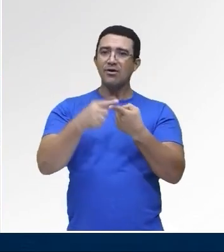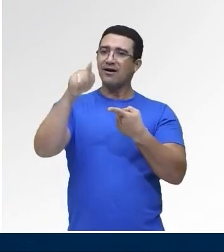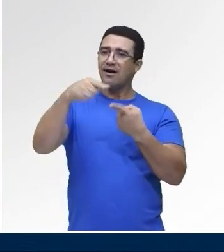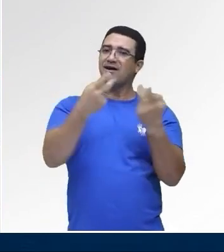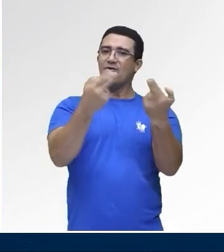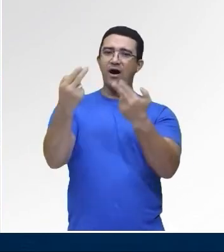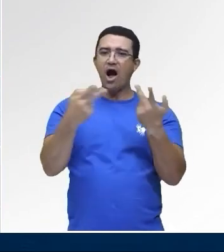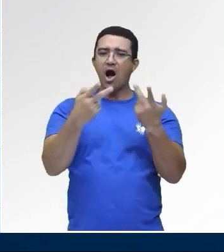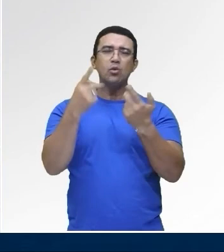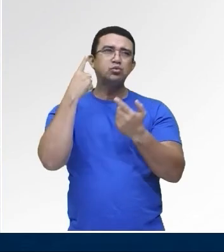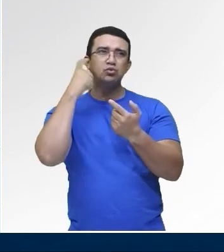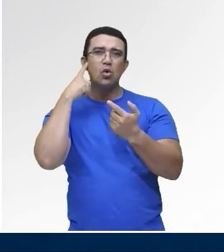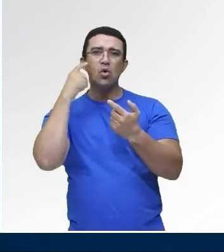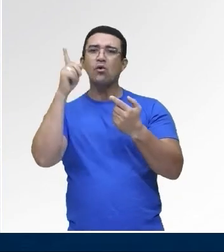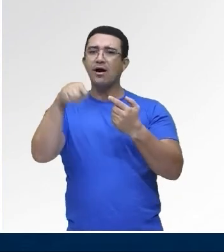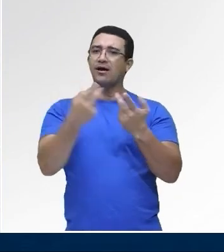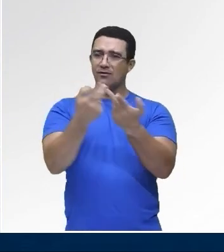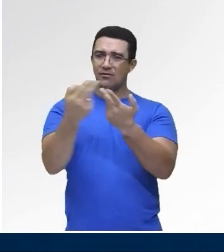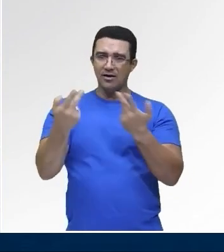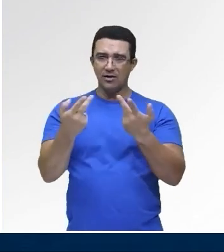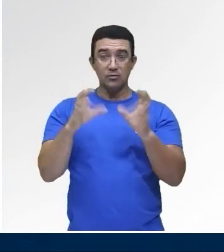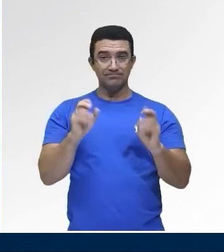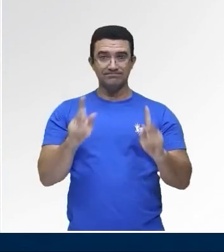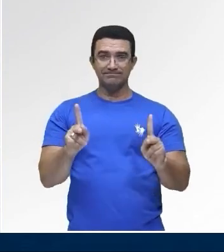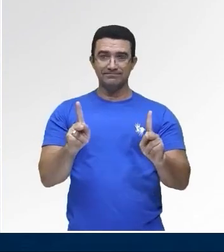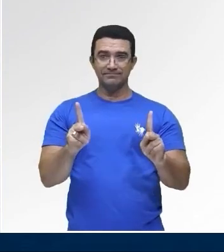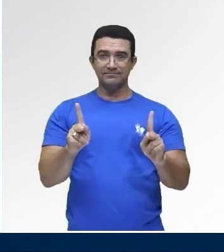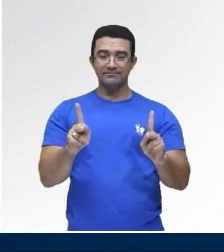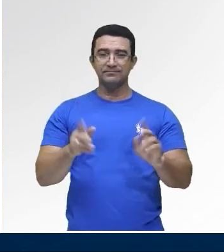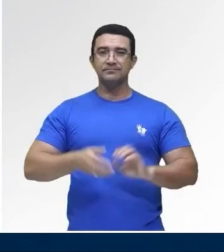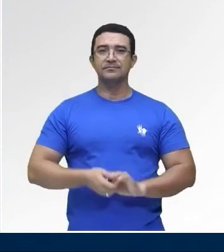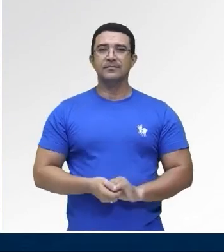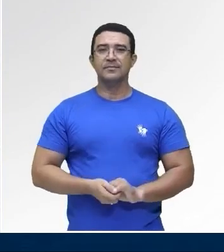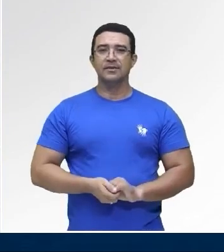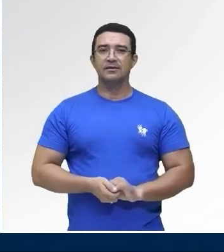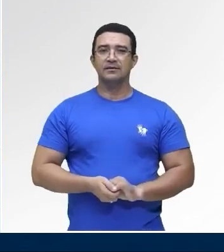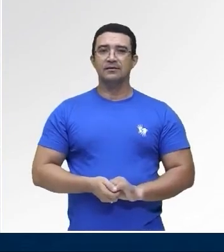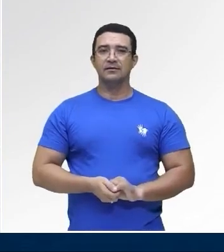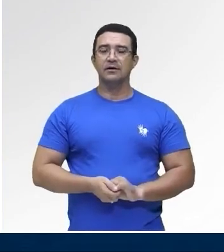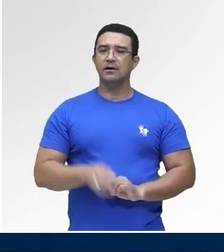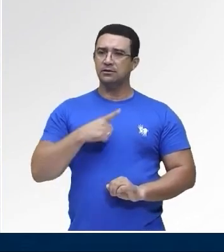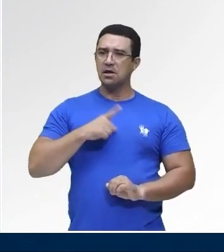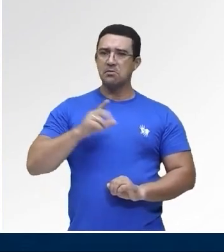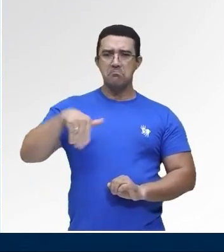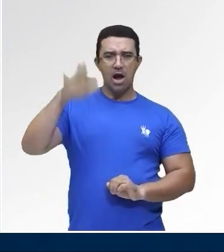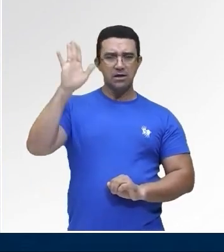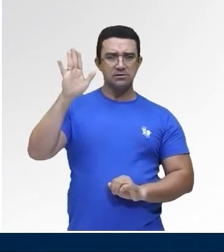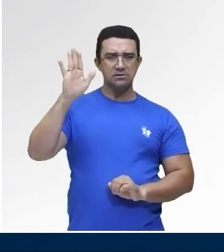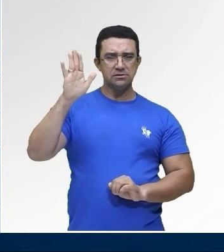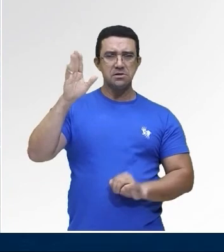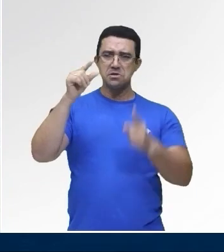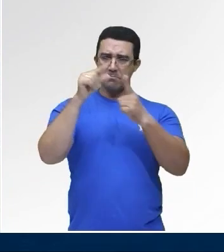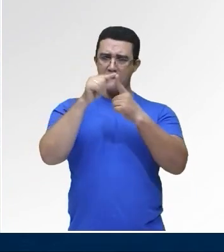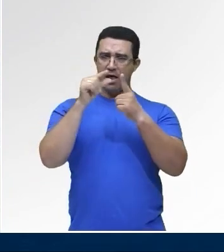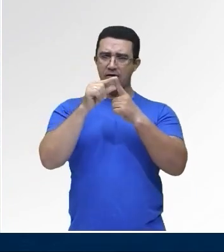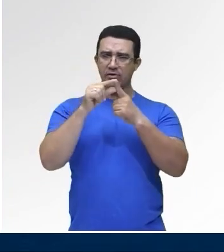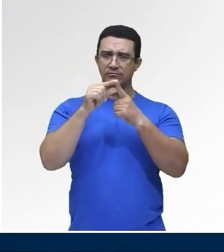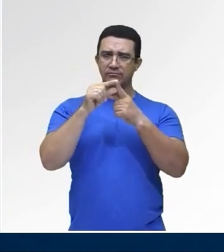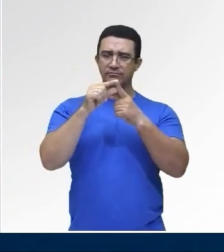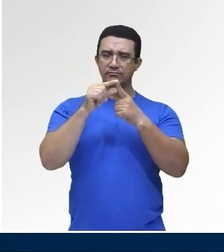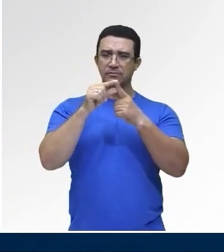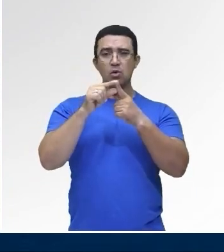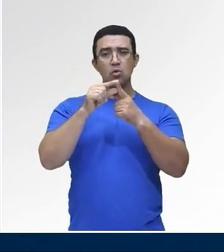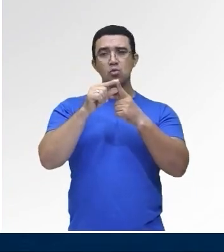exatamente iguais, ok? Eu tenho mais de uma palavra. Então, essas